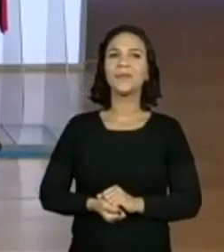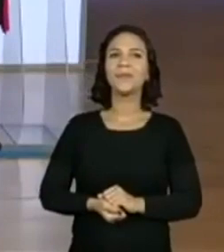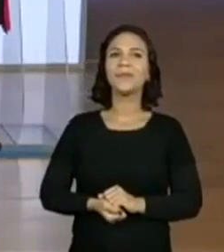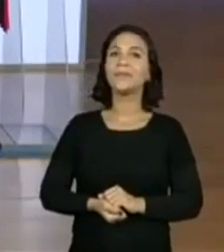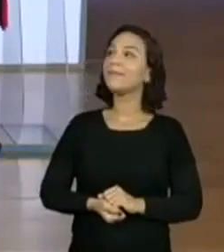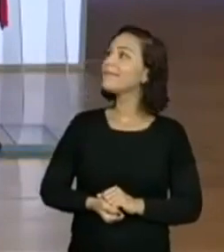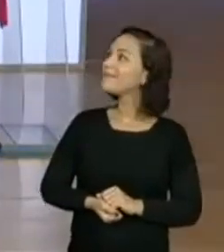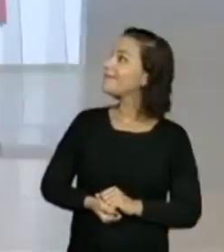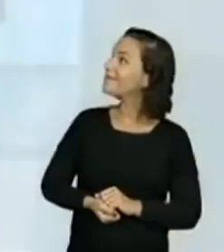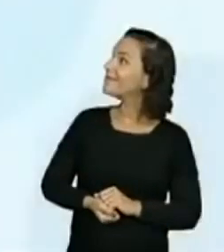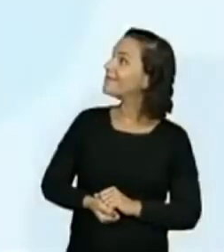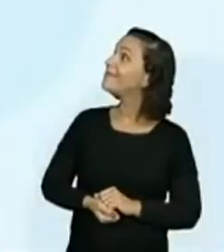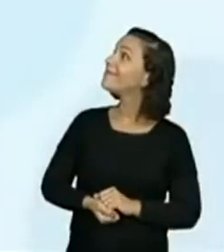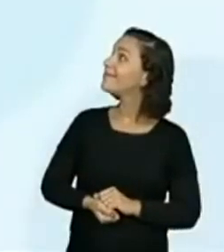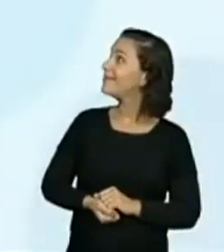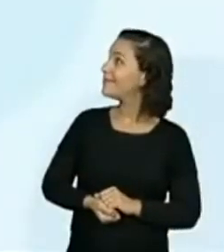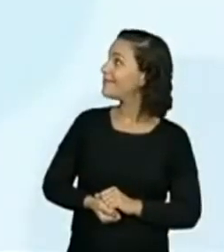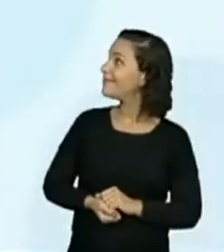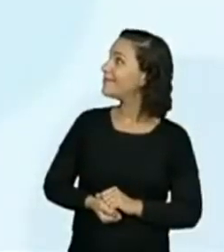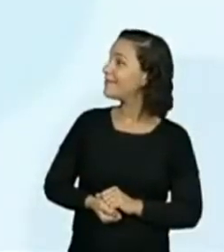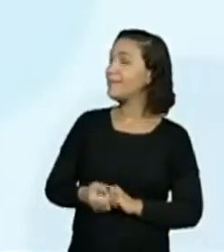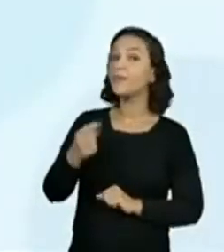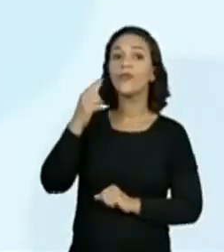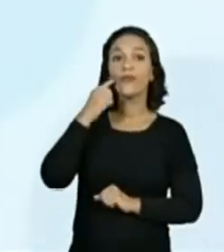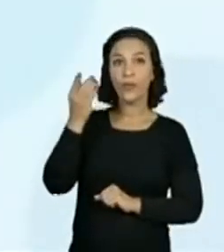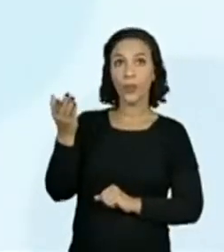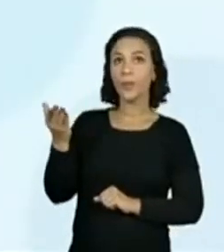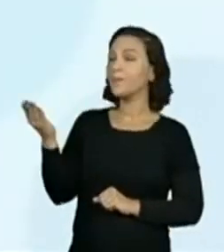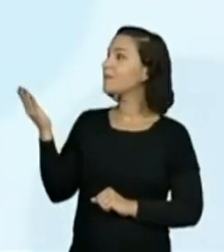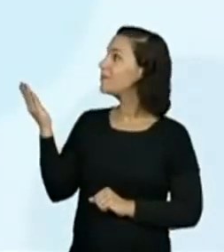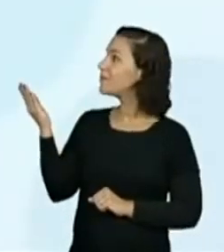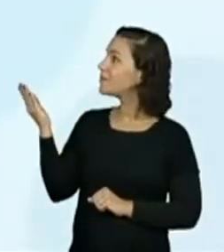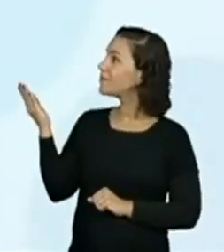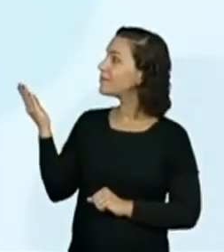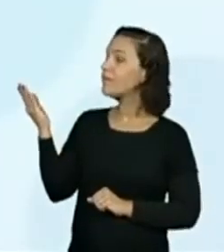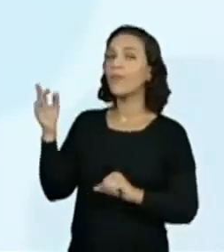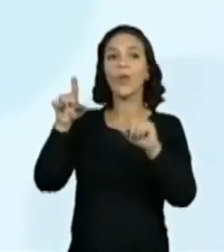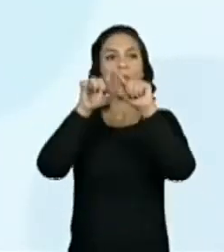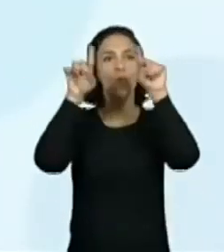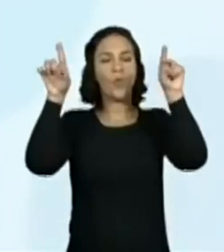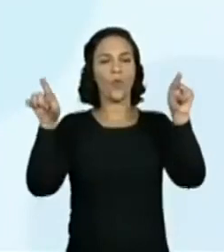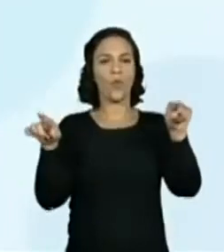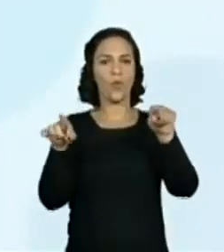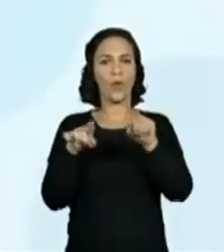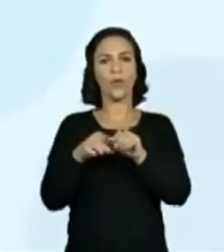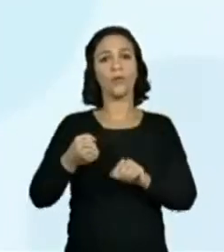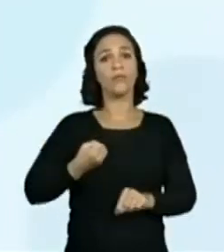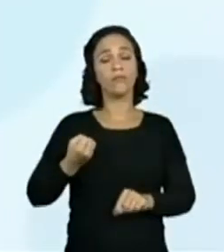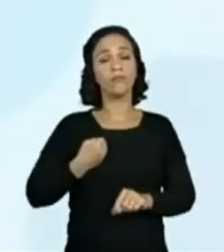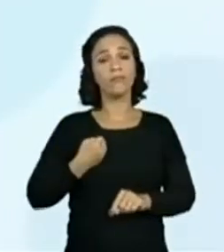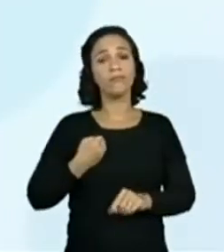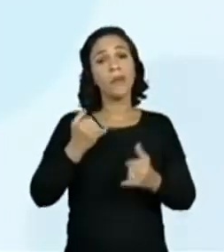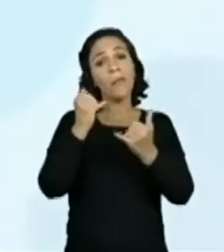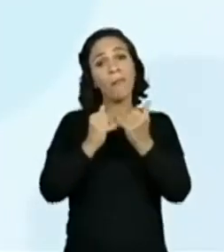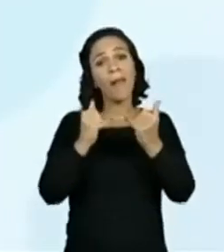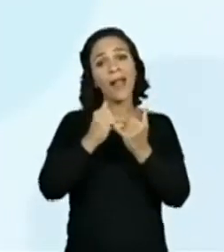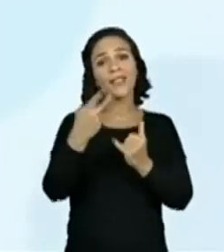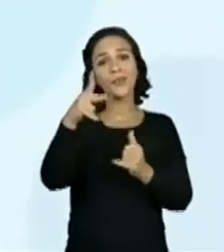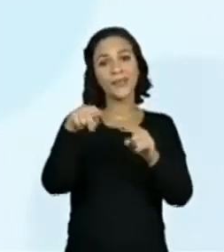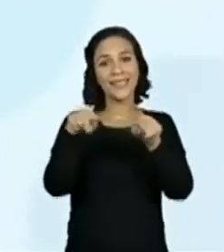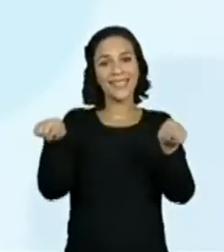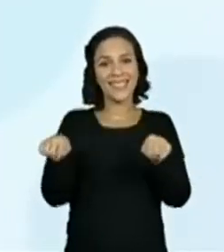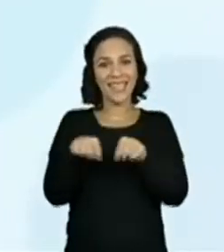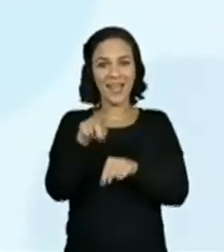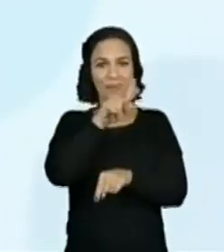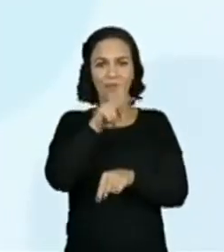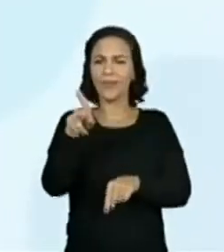só. Nós temos aí um quadro numérico, muito semelhante àquele que a professora coloca lá na sala de aula, que